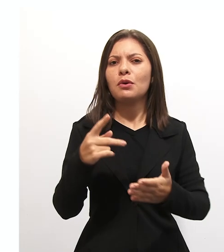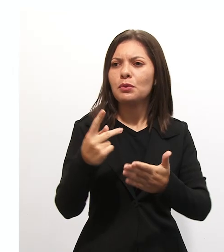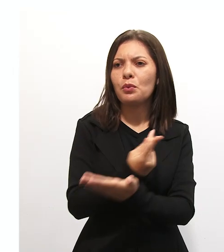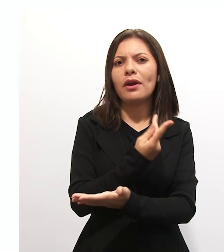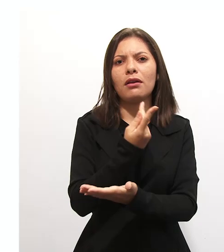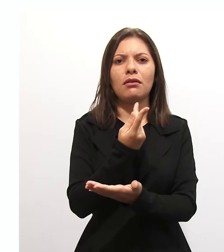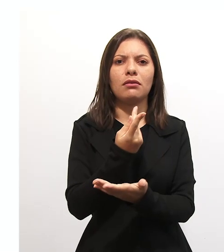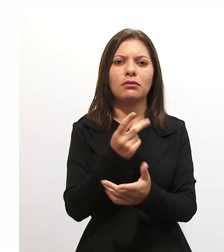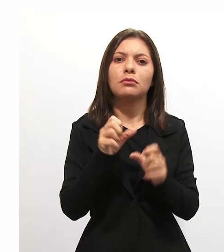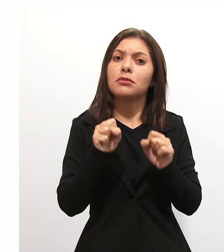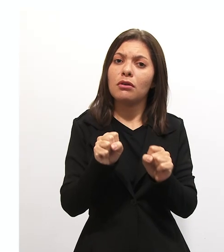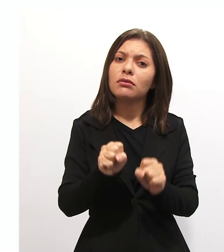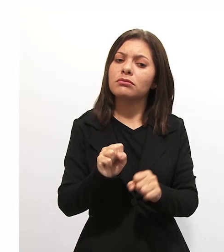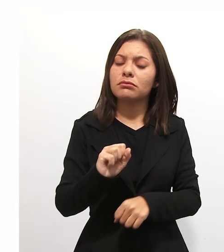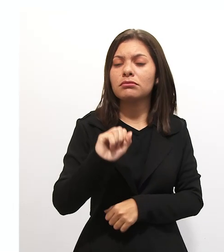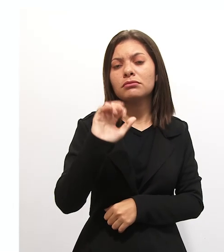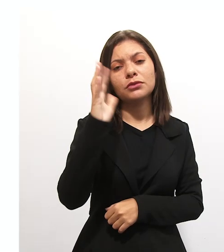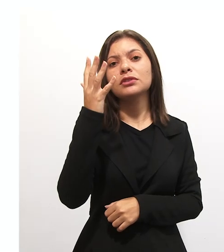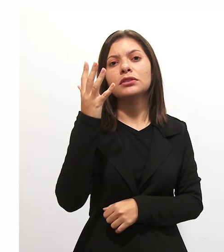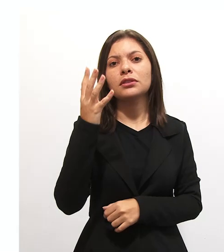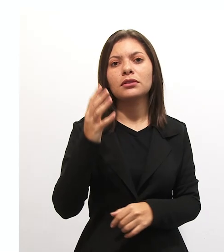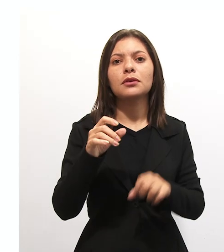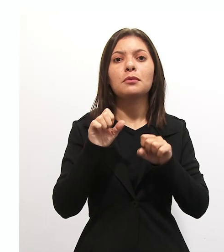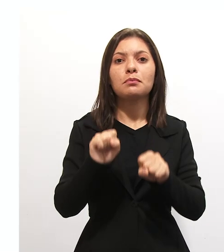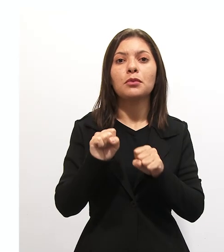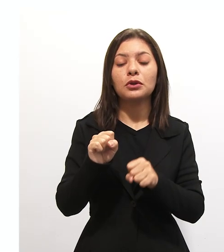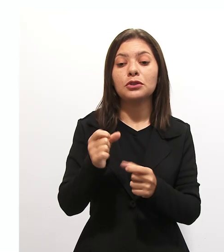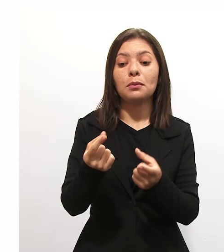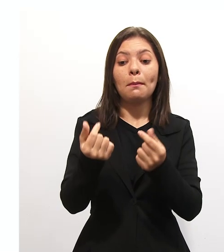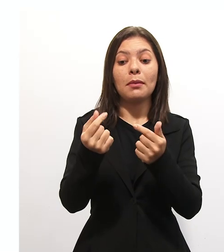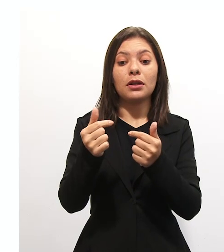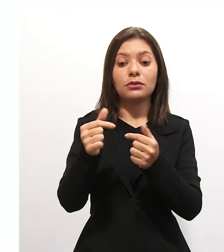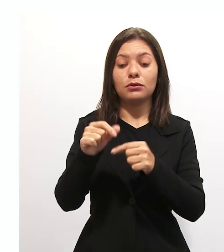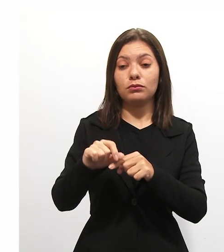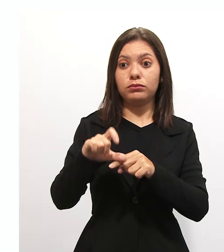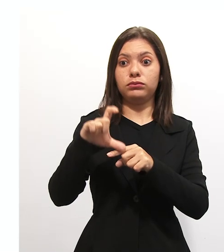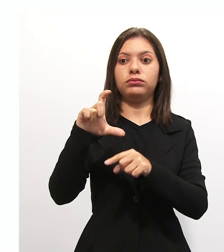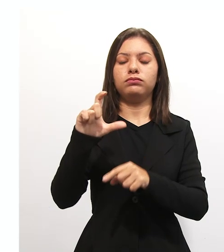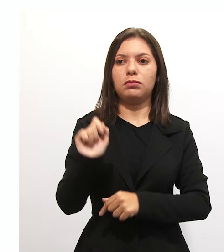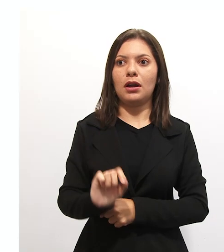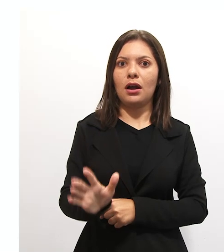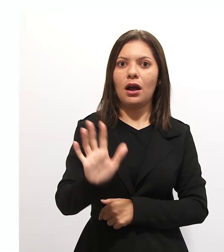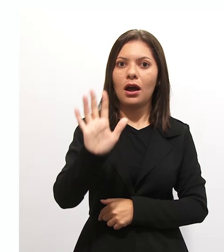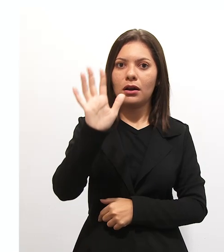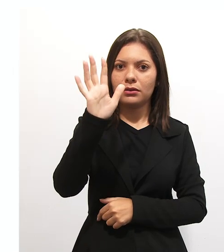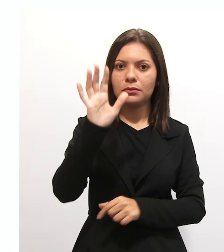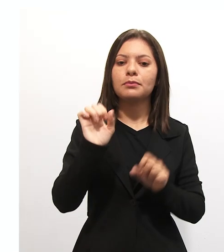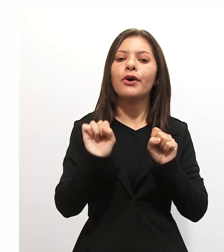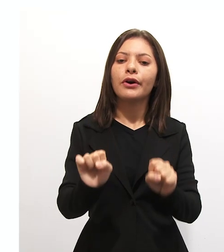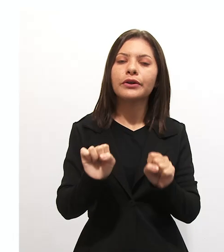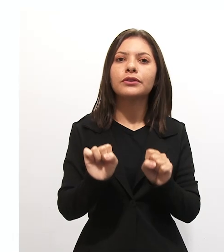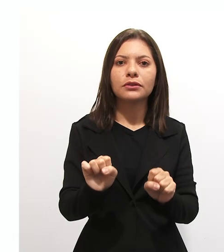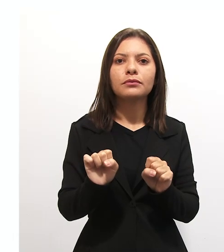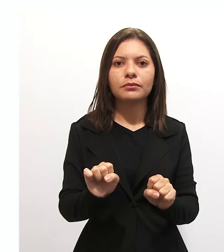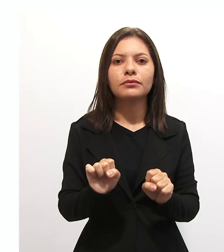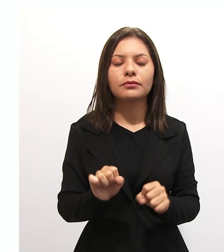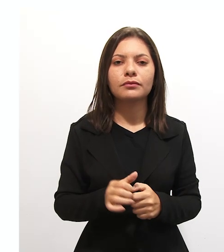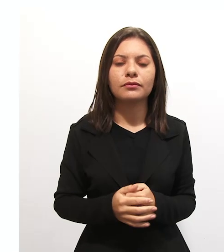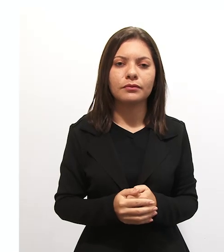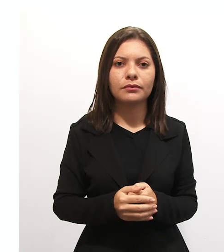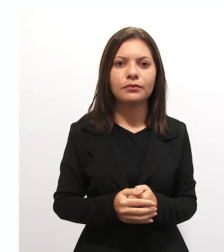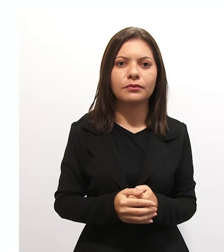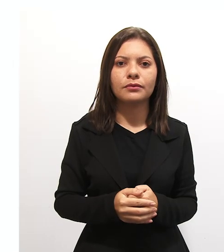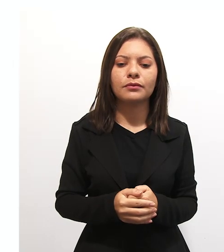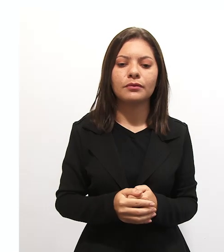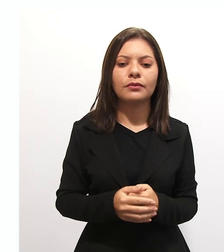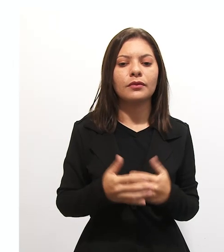isso acontece. Um aumento do preço do insumo, o aumento do preço de um insumo, ou seja, daquele componente que